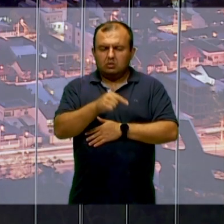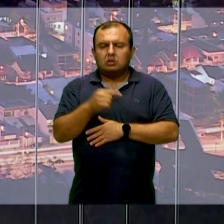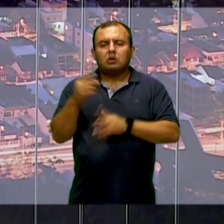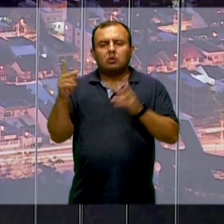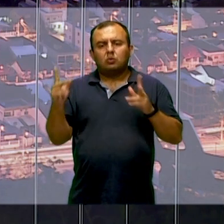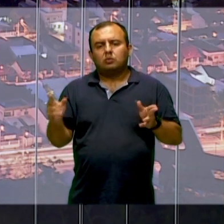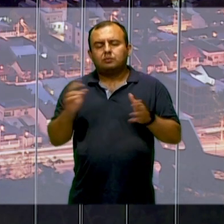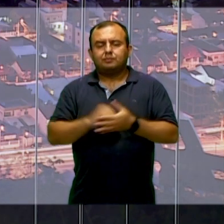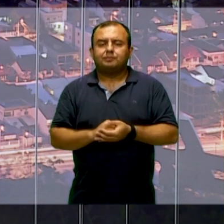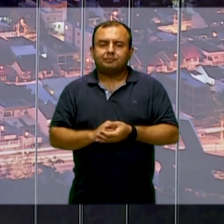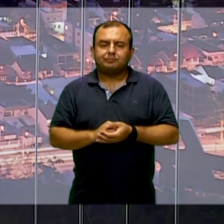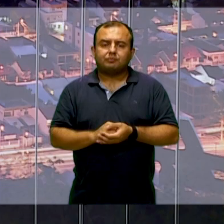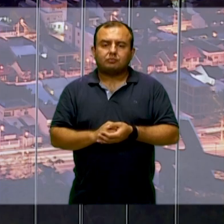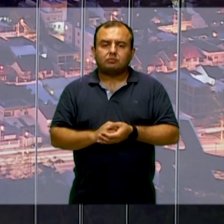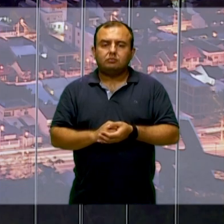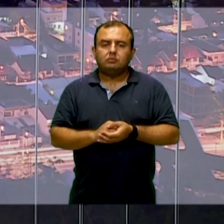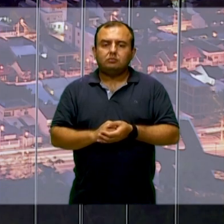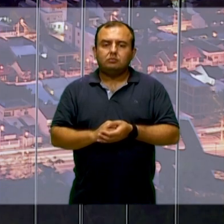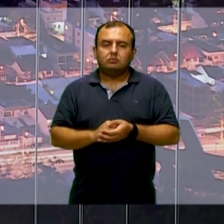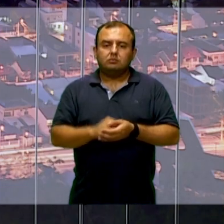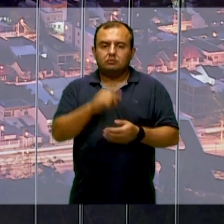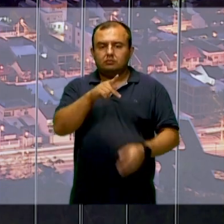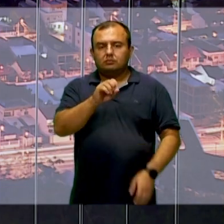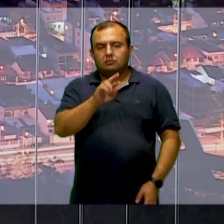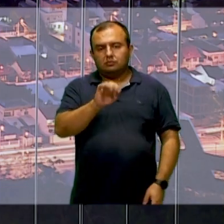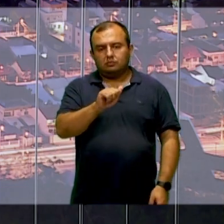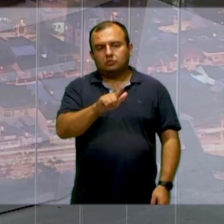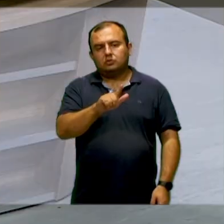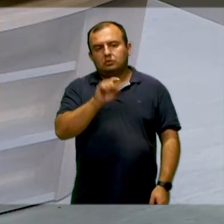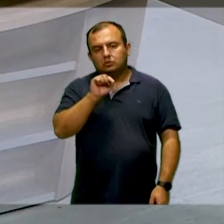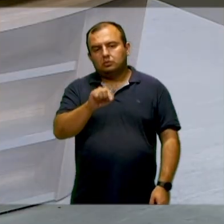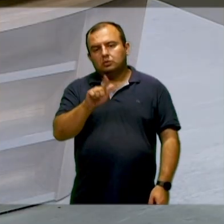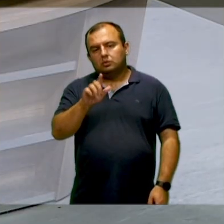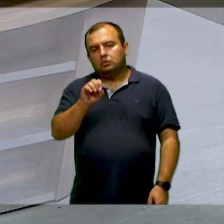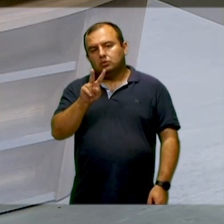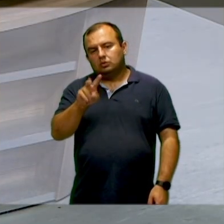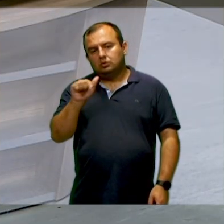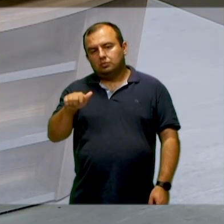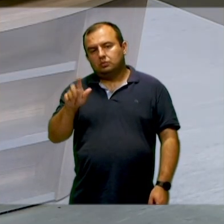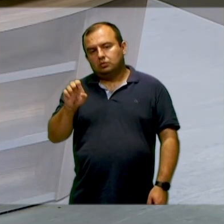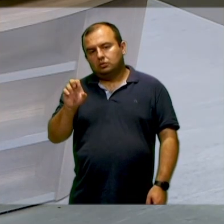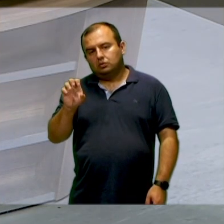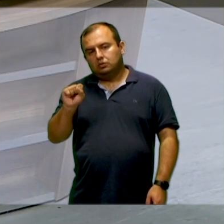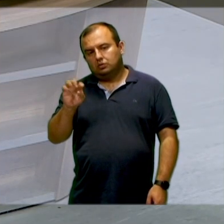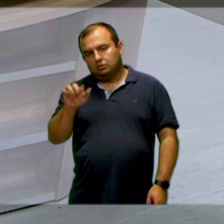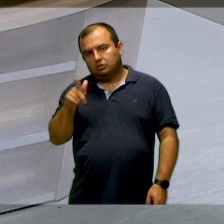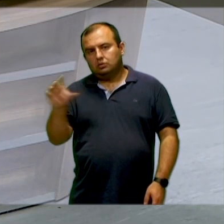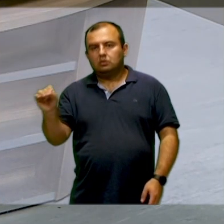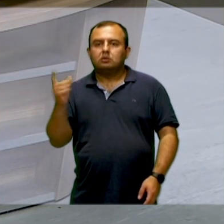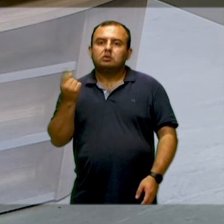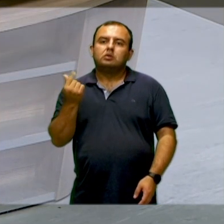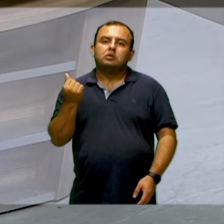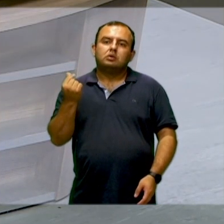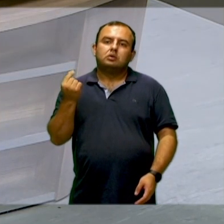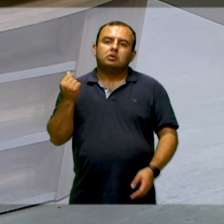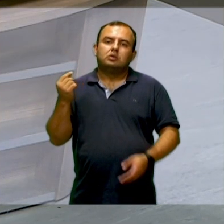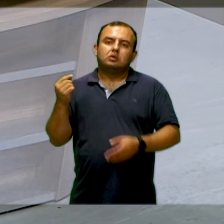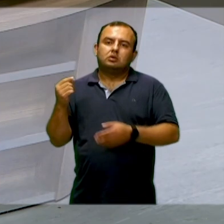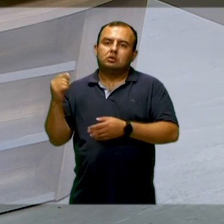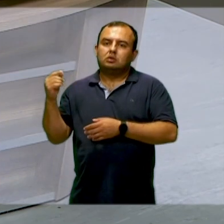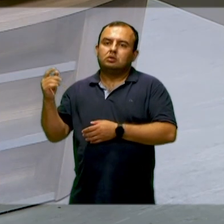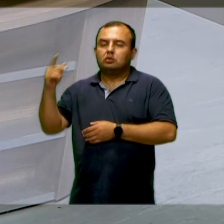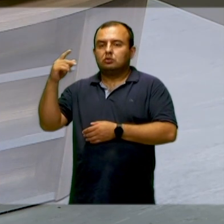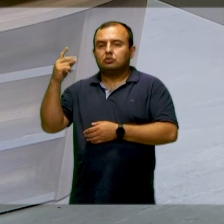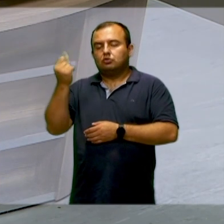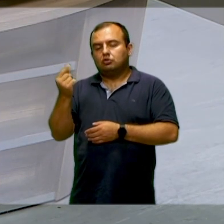o portal GovGestão. O GovGestão é quando for o dinheiro saindo dos cofres da